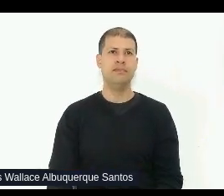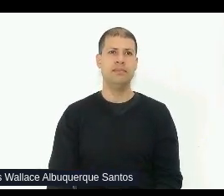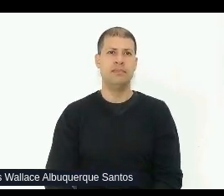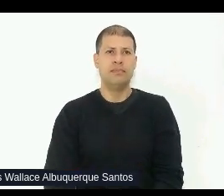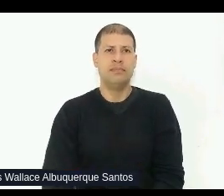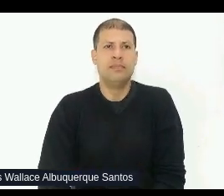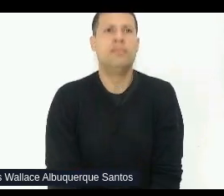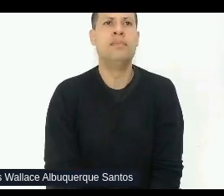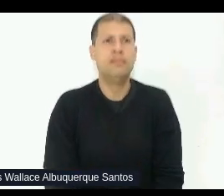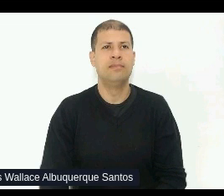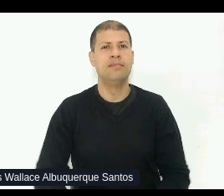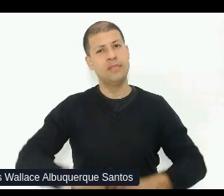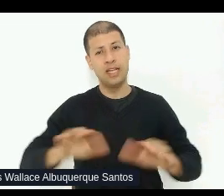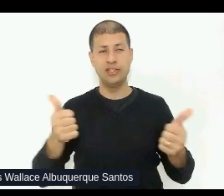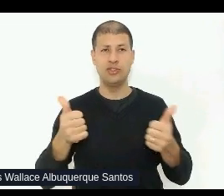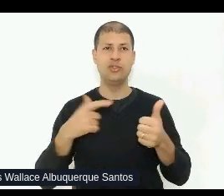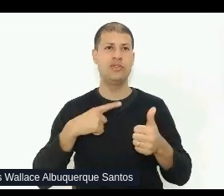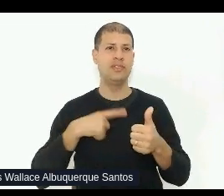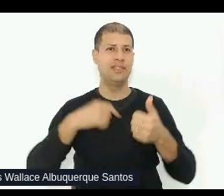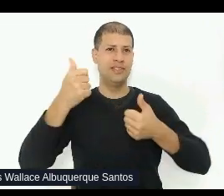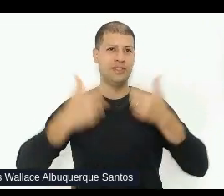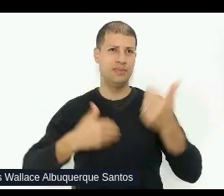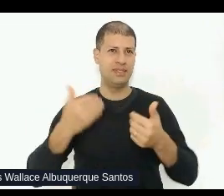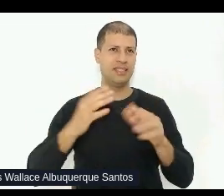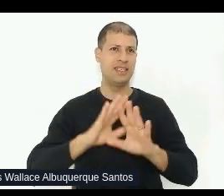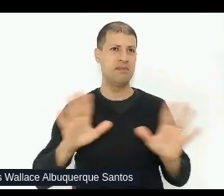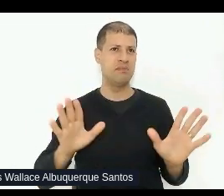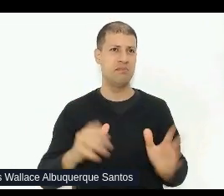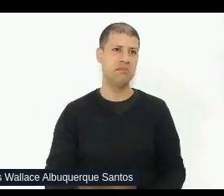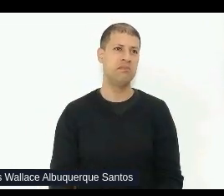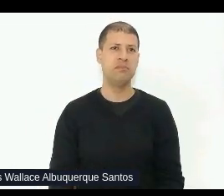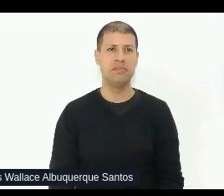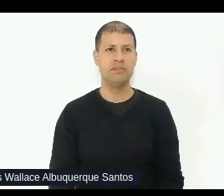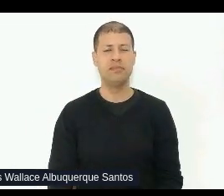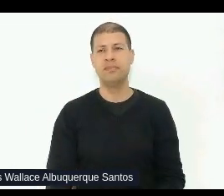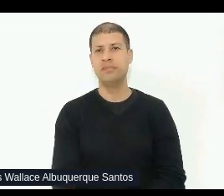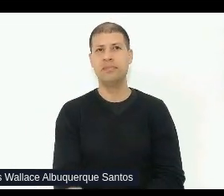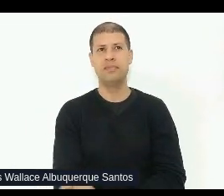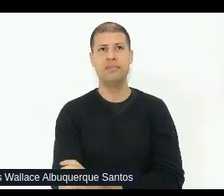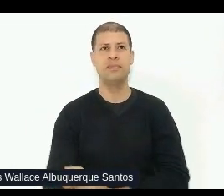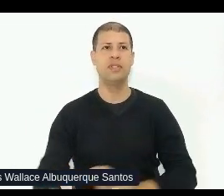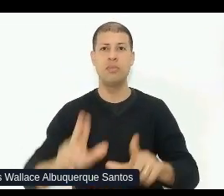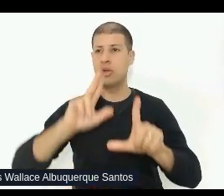Eu acho que é isso, gente. Eu coloquei ali no LinkedIn, no LinkedIn, né,